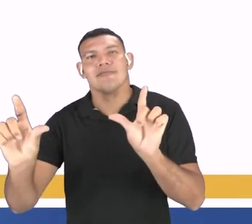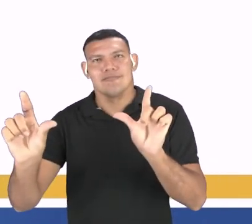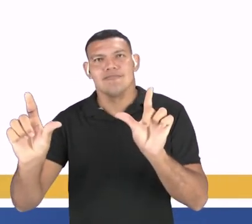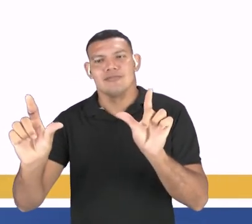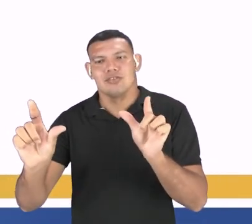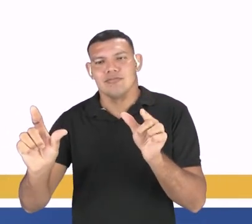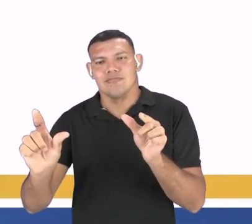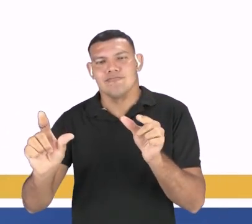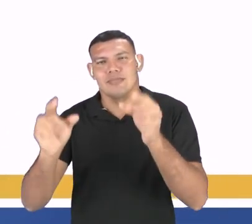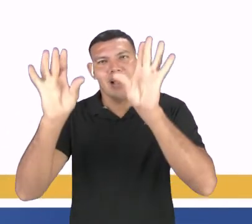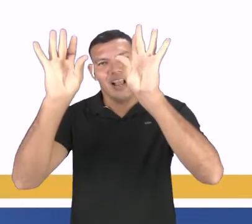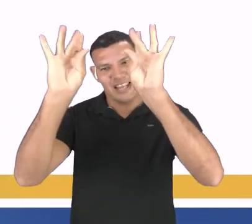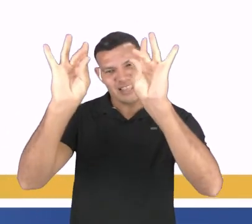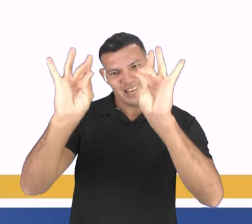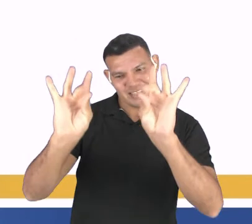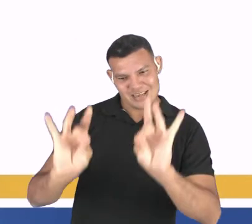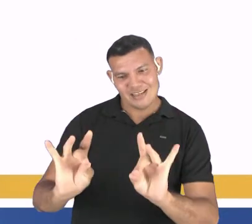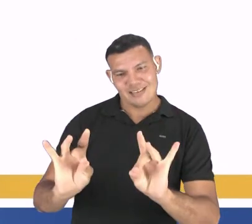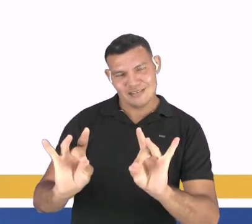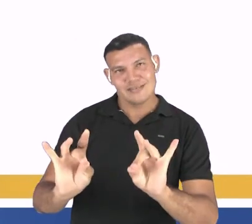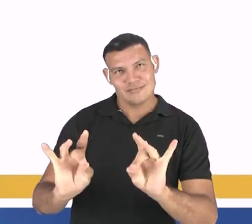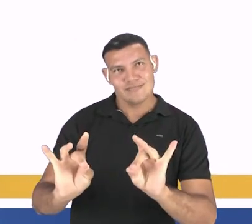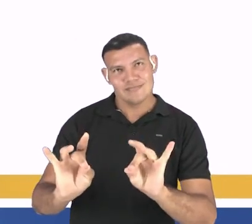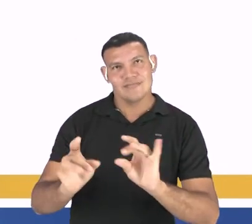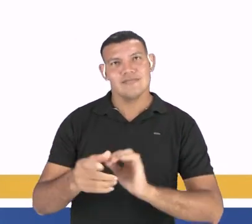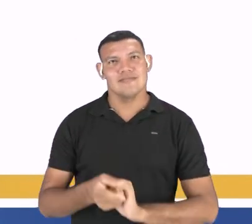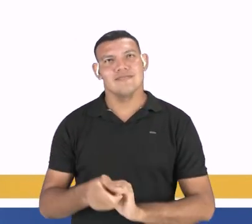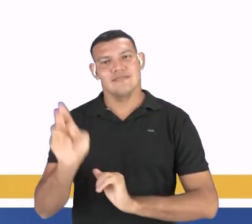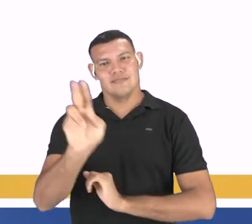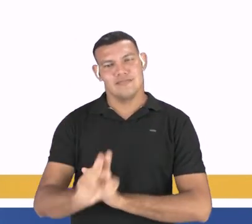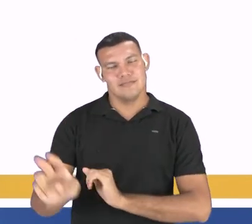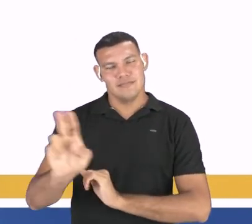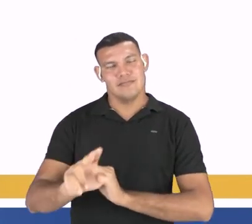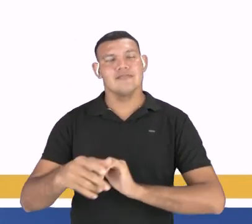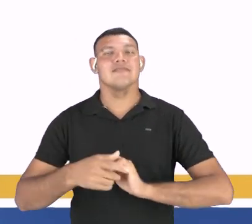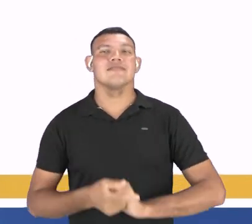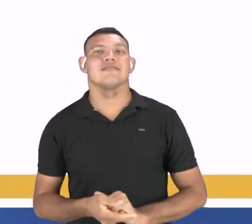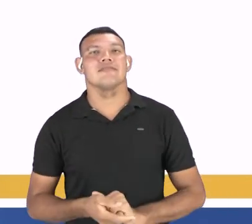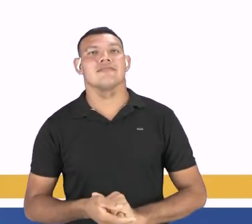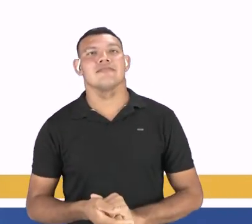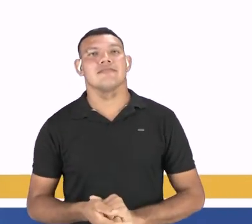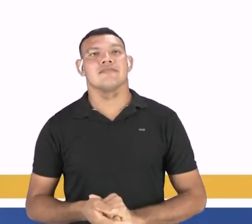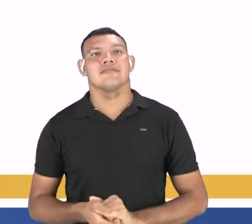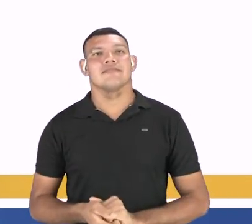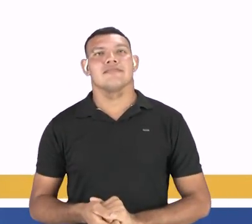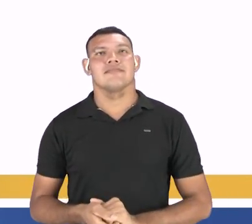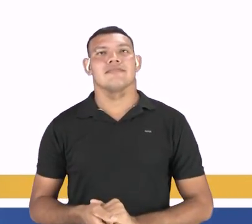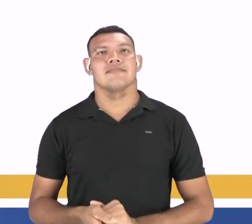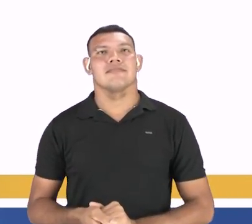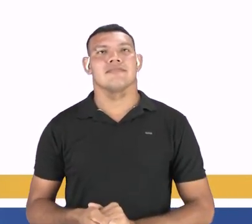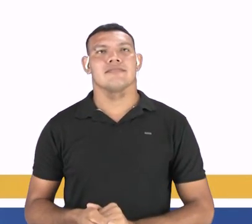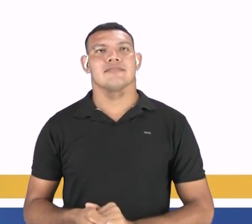e é essa utilização do plasmídeo tá pessoal